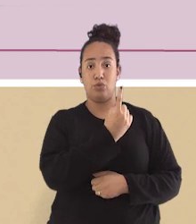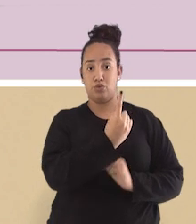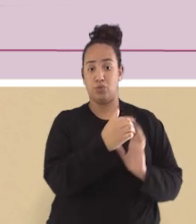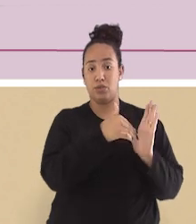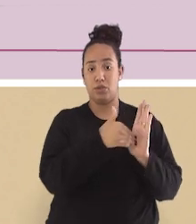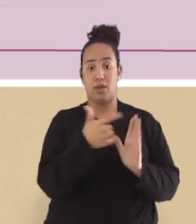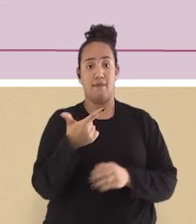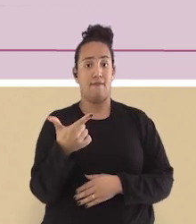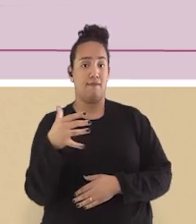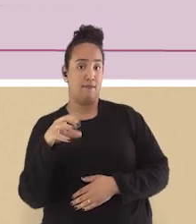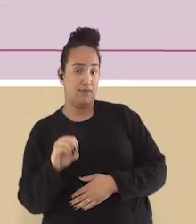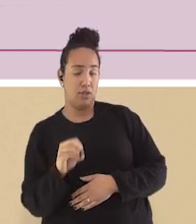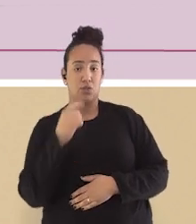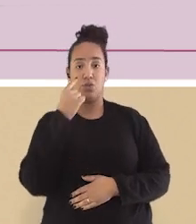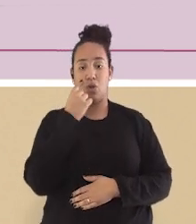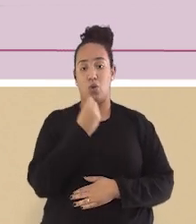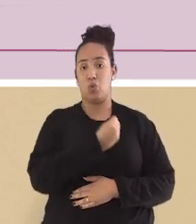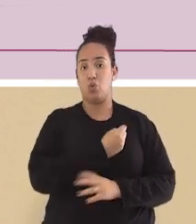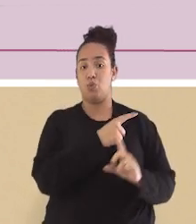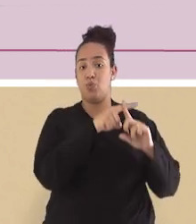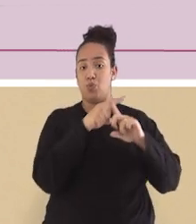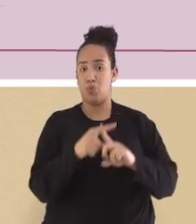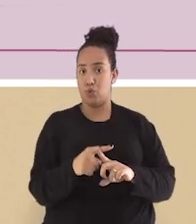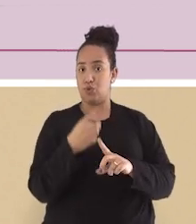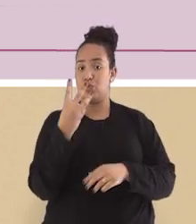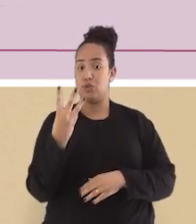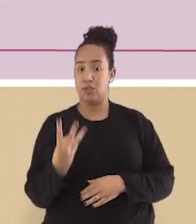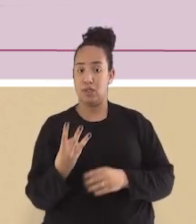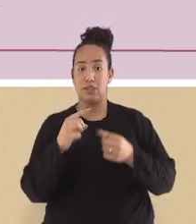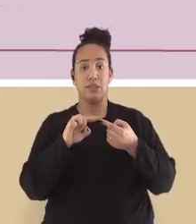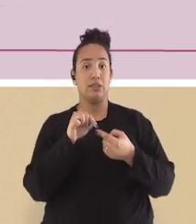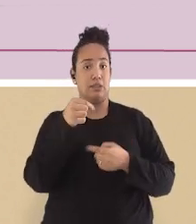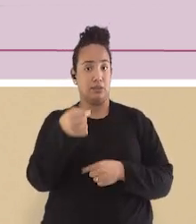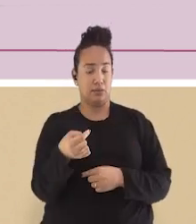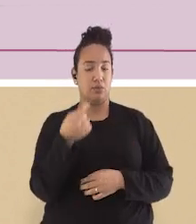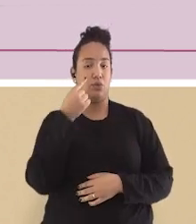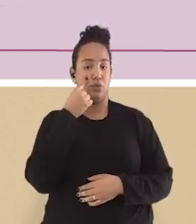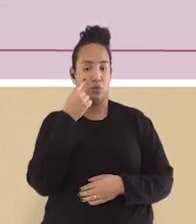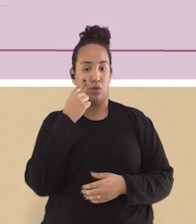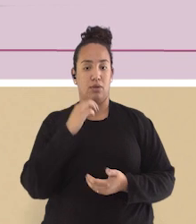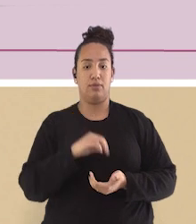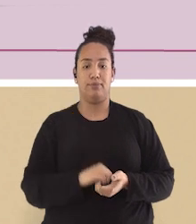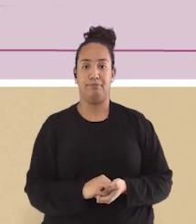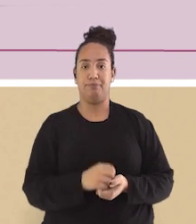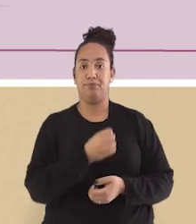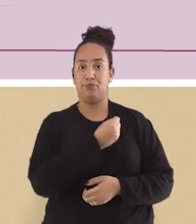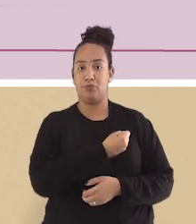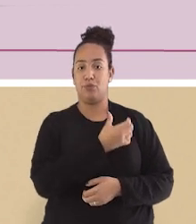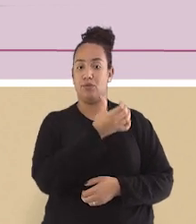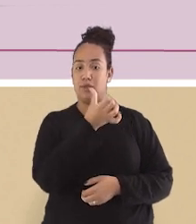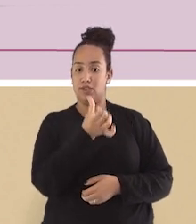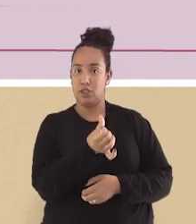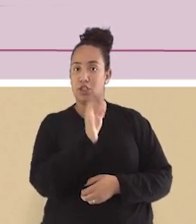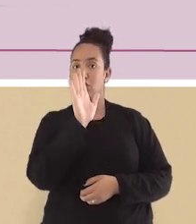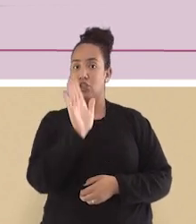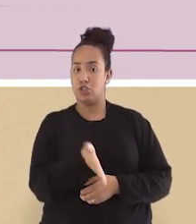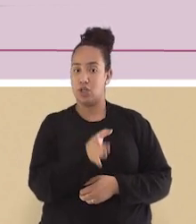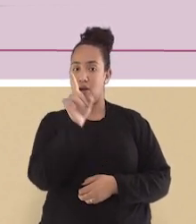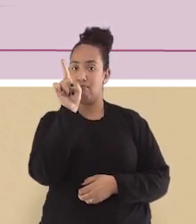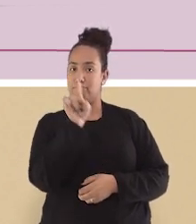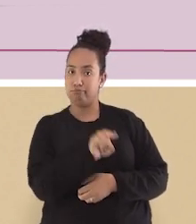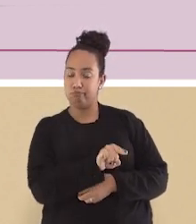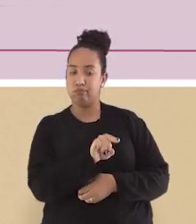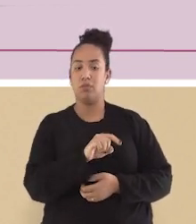3 depois dele são o 6, que já está riscado, o